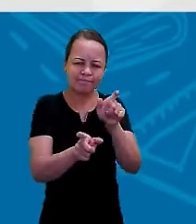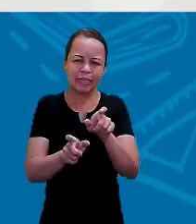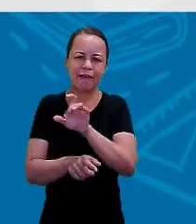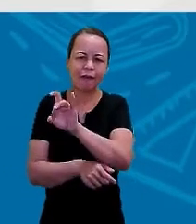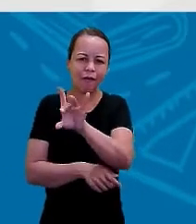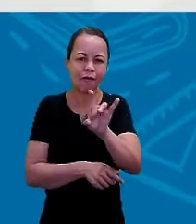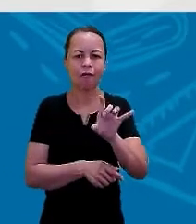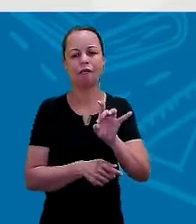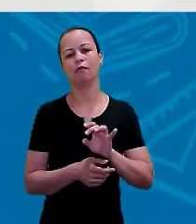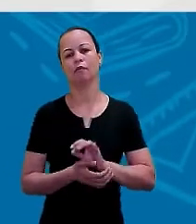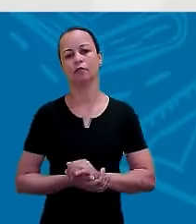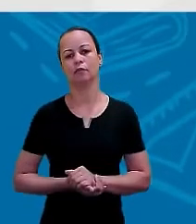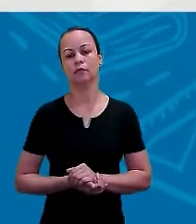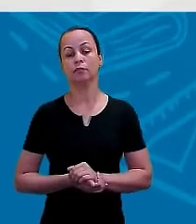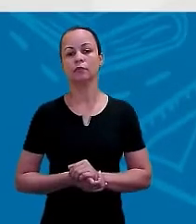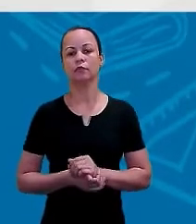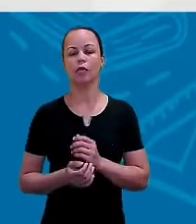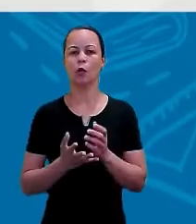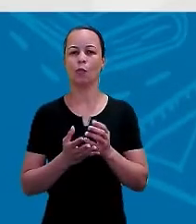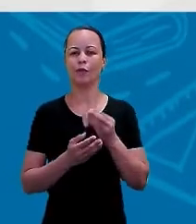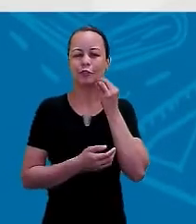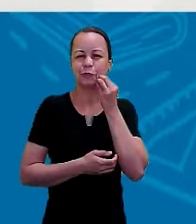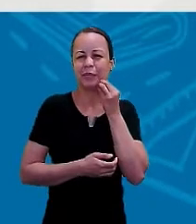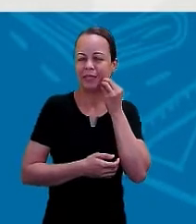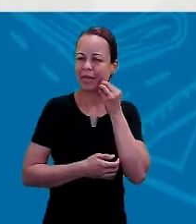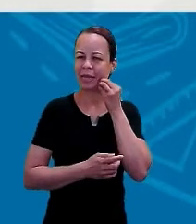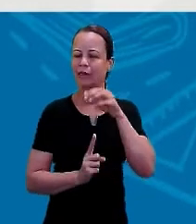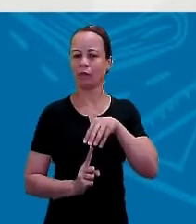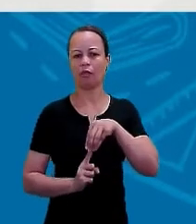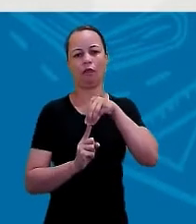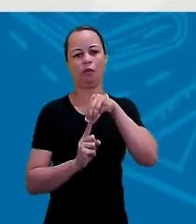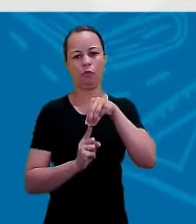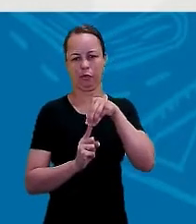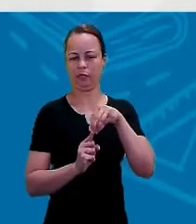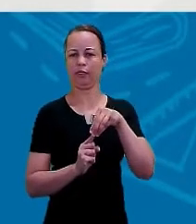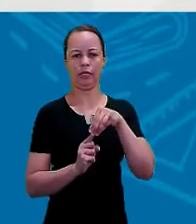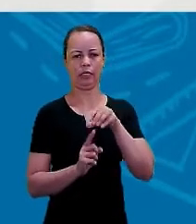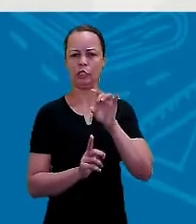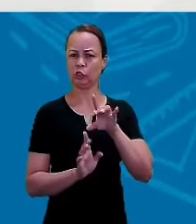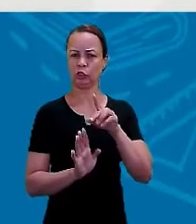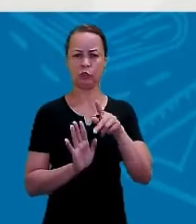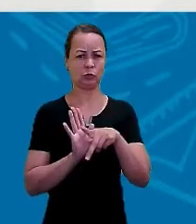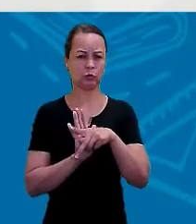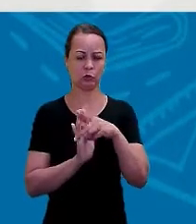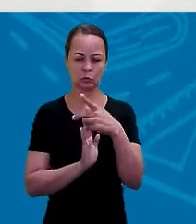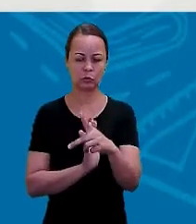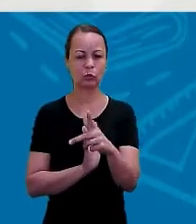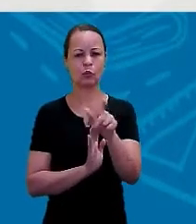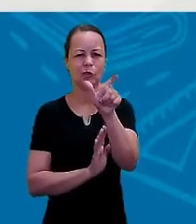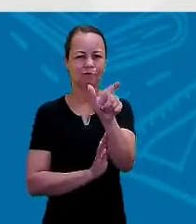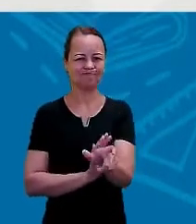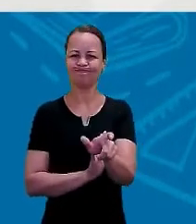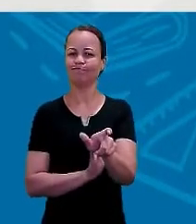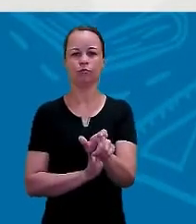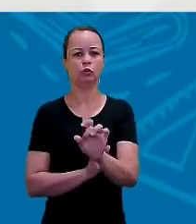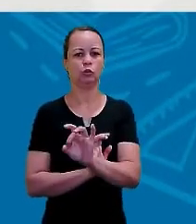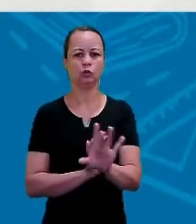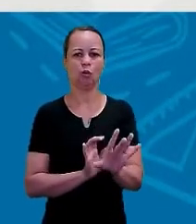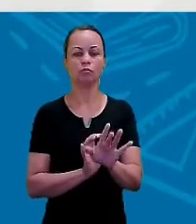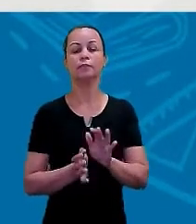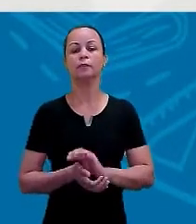experiência genuinamente única e apenas sua. Somente sua.